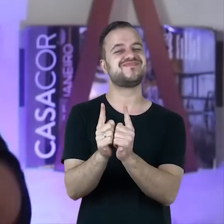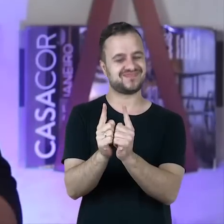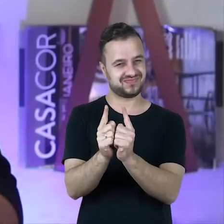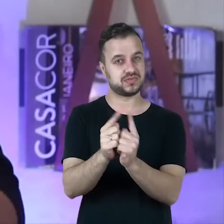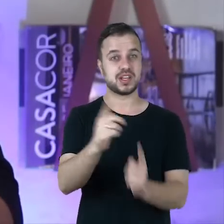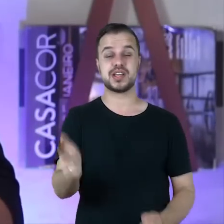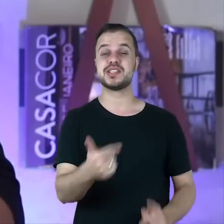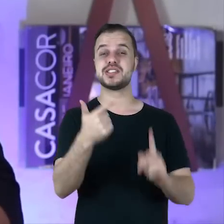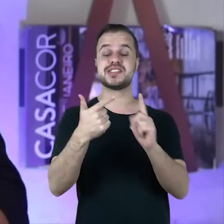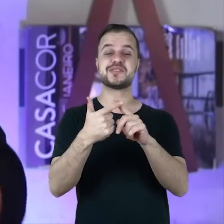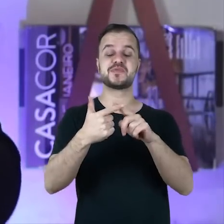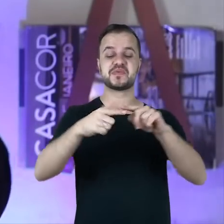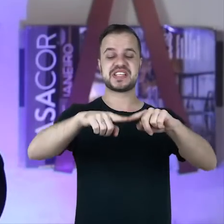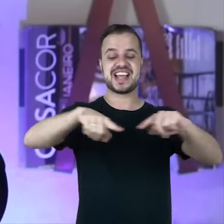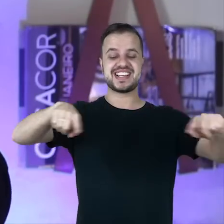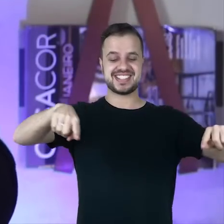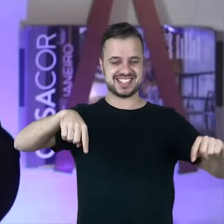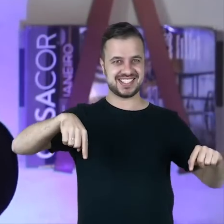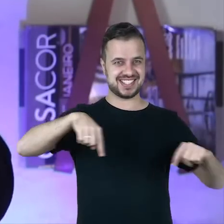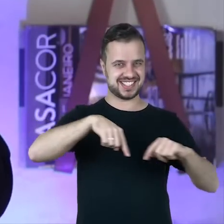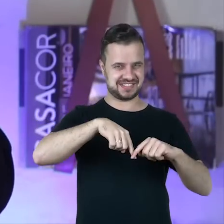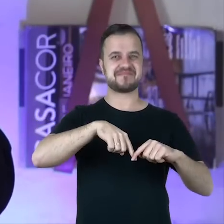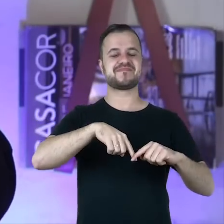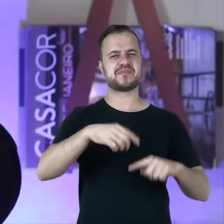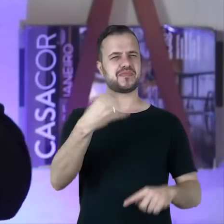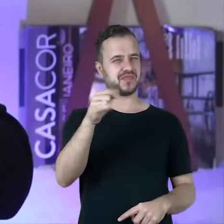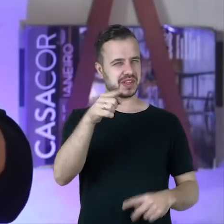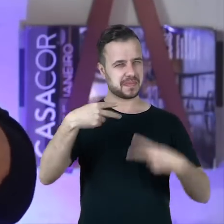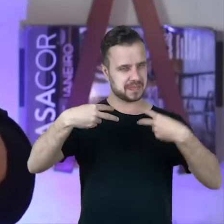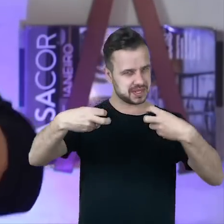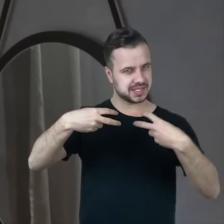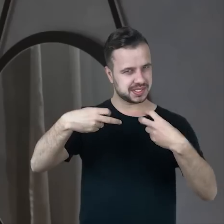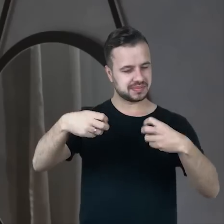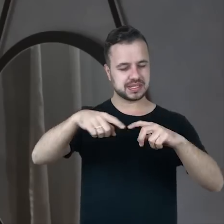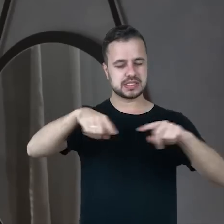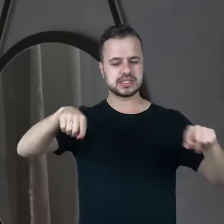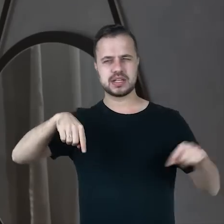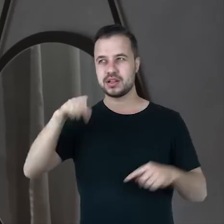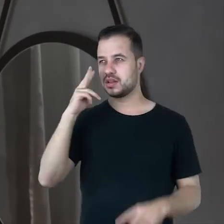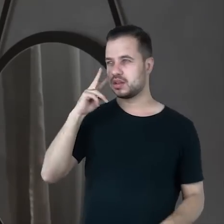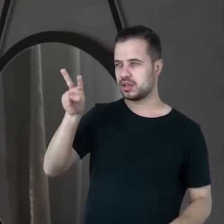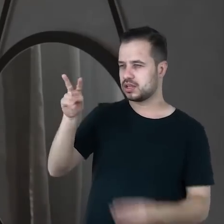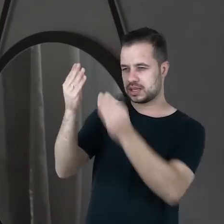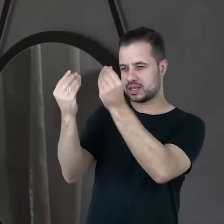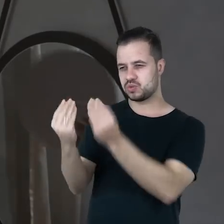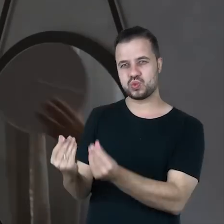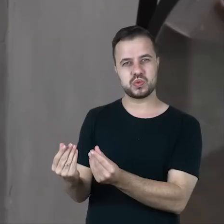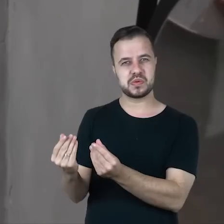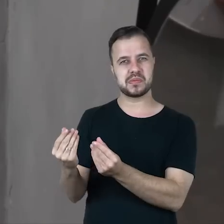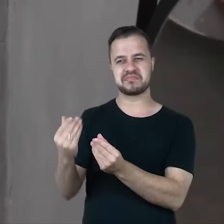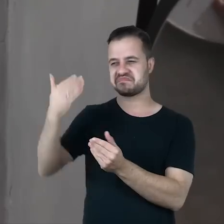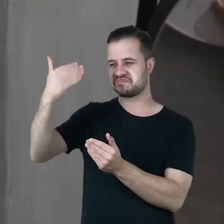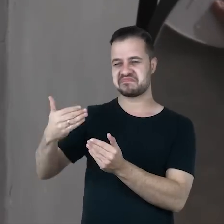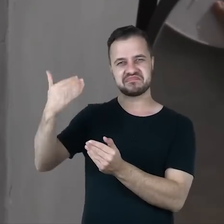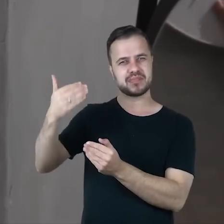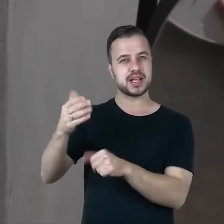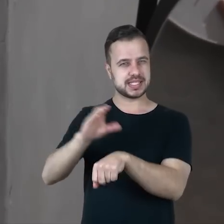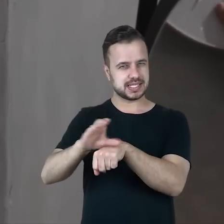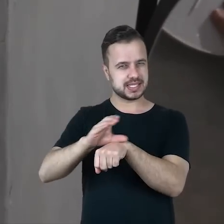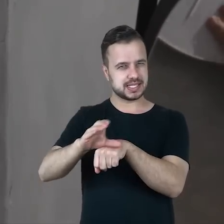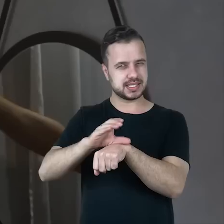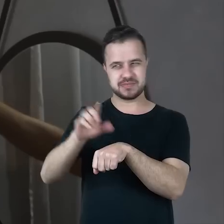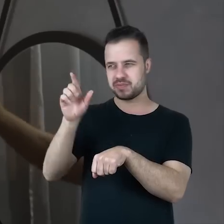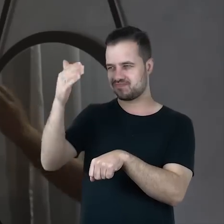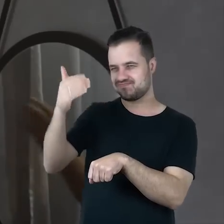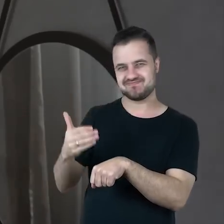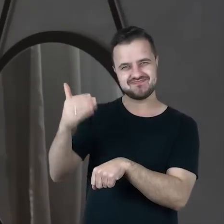você pode colocar o relógio de parede é na sala. E aqui na sala, se você perceber, ele vai se confundir com a textura da parede. Essa é uma textura